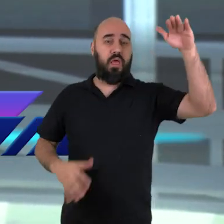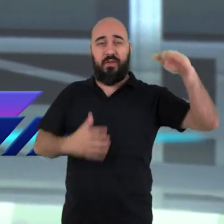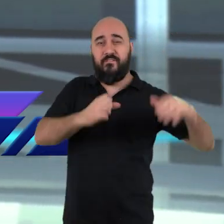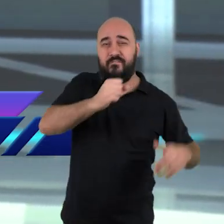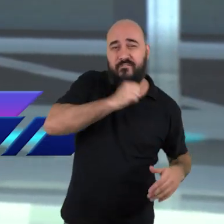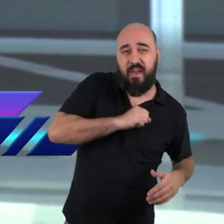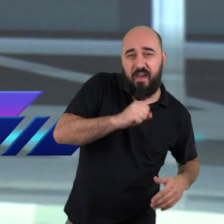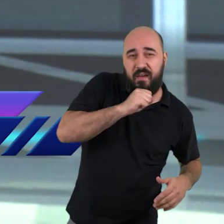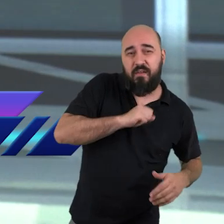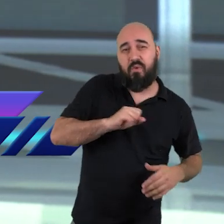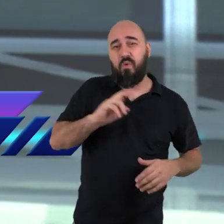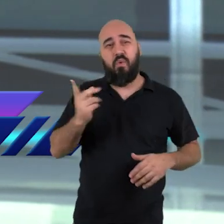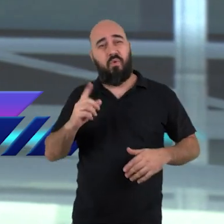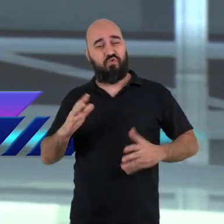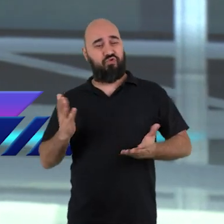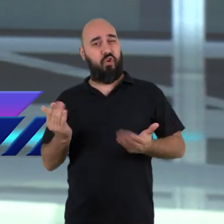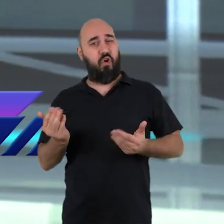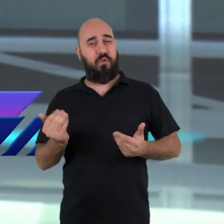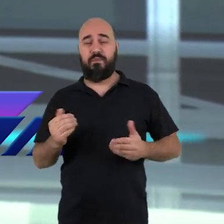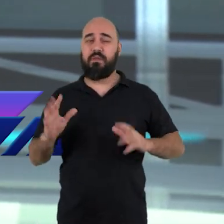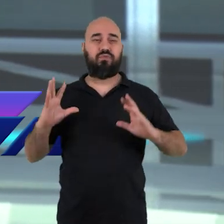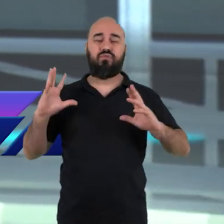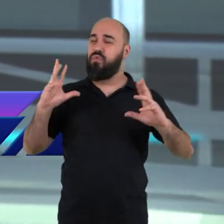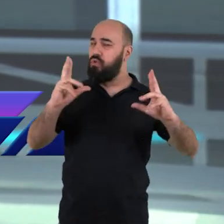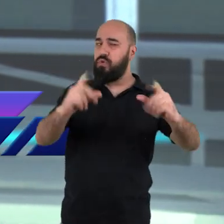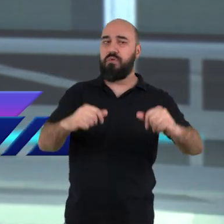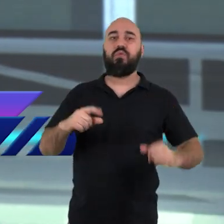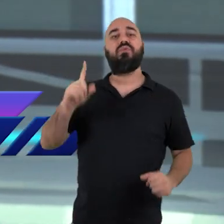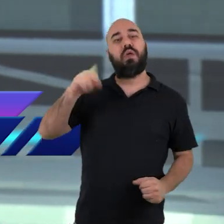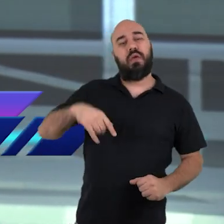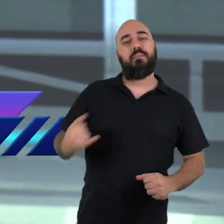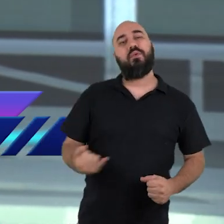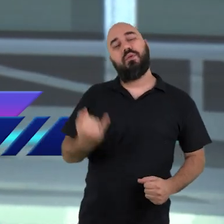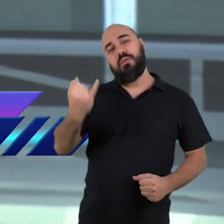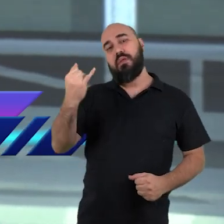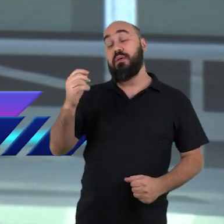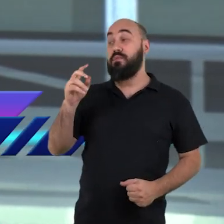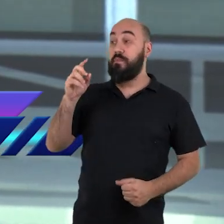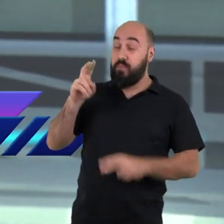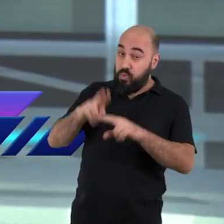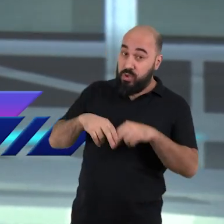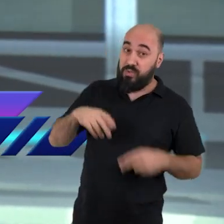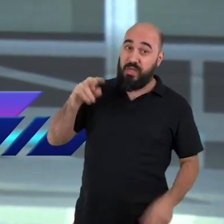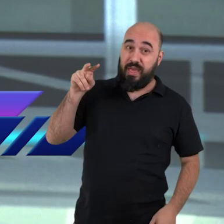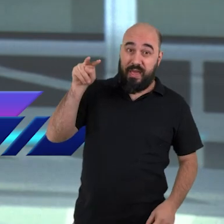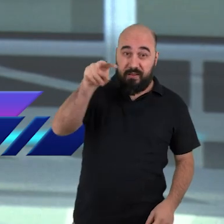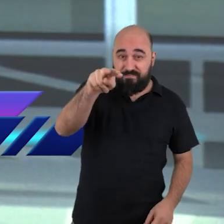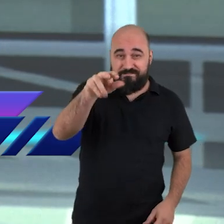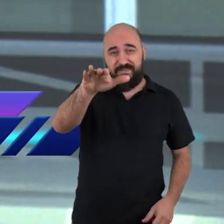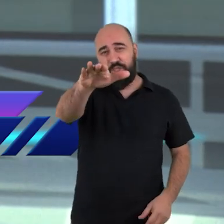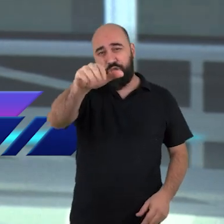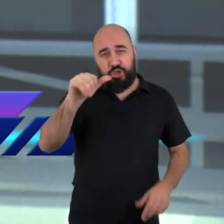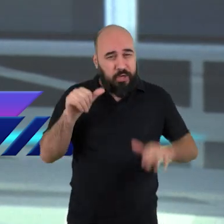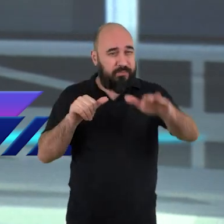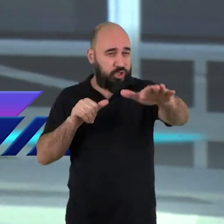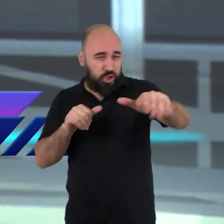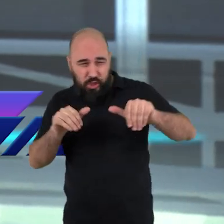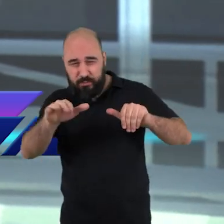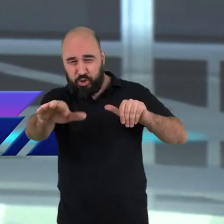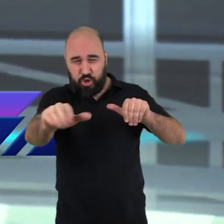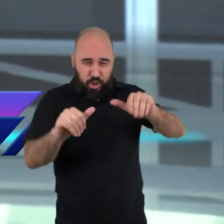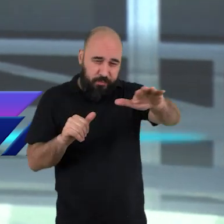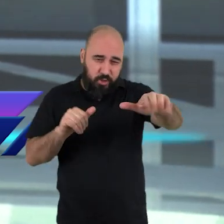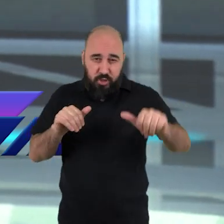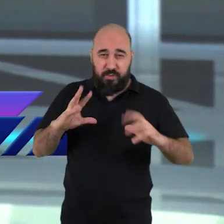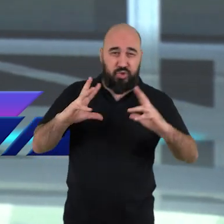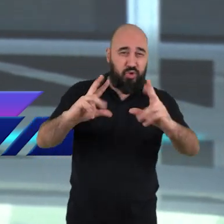morte, se estamos indo para a destruição, Ele nos adverte e nos chama para vivermos o verdadeiro